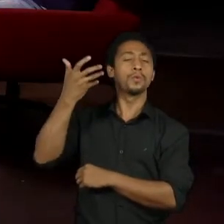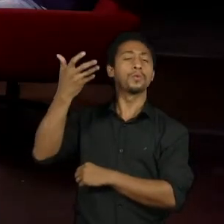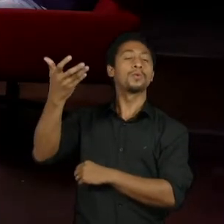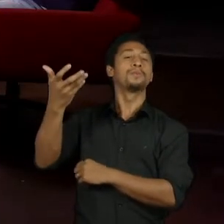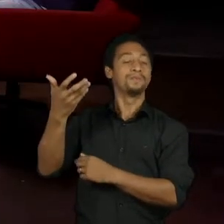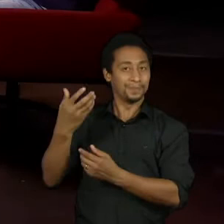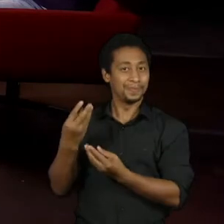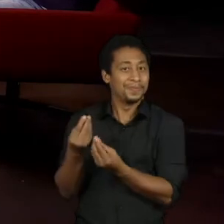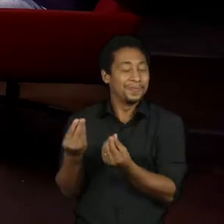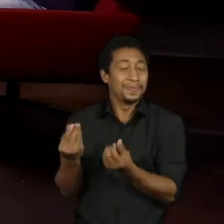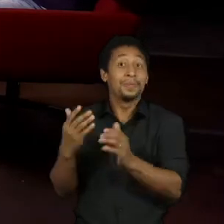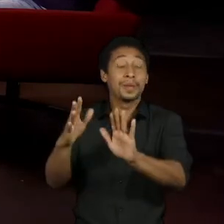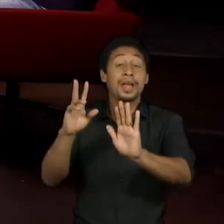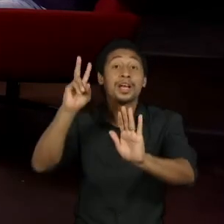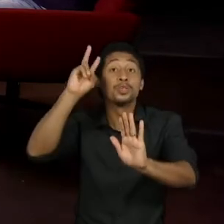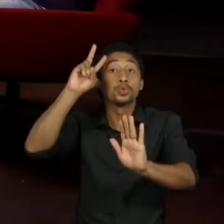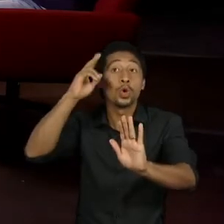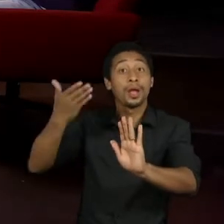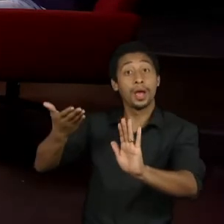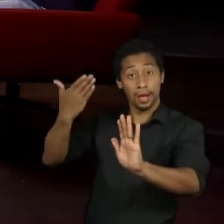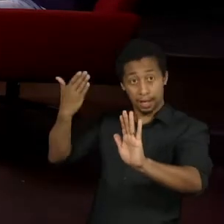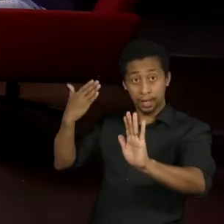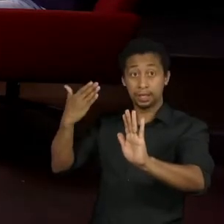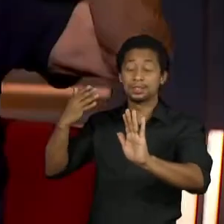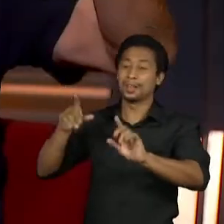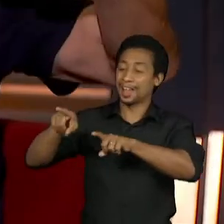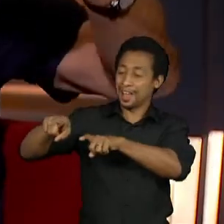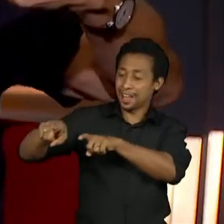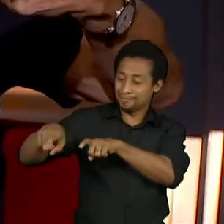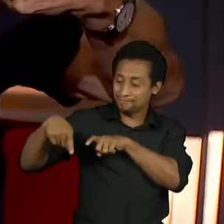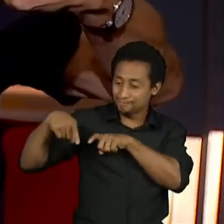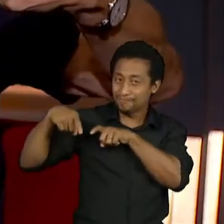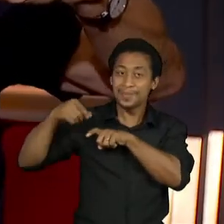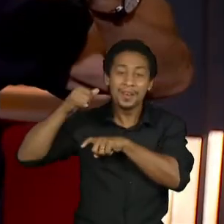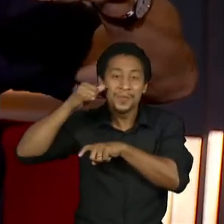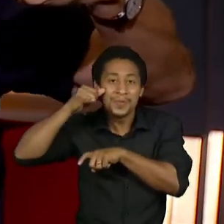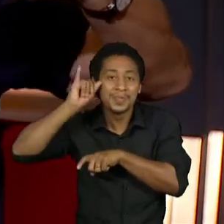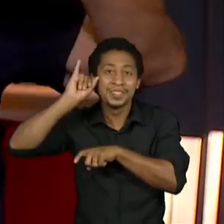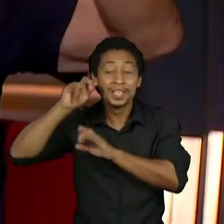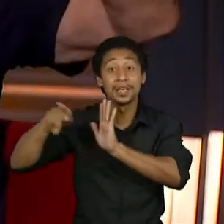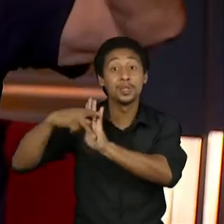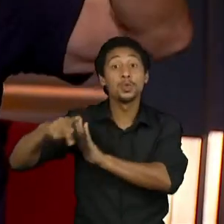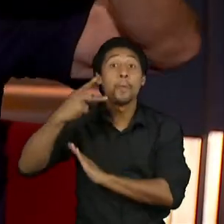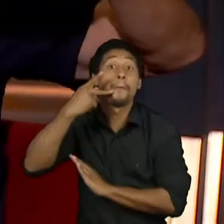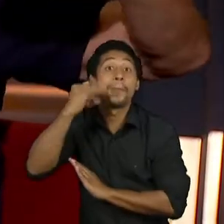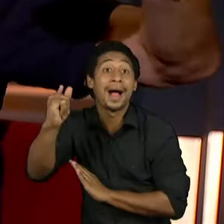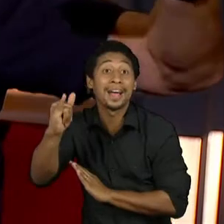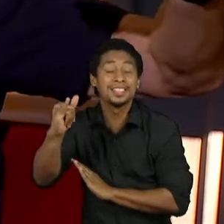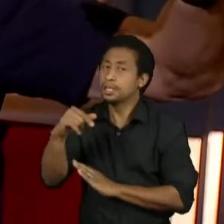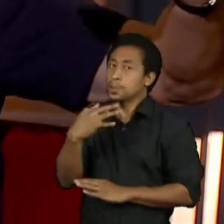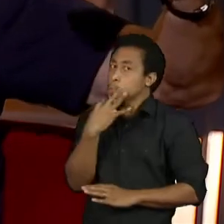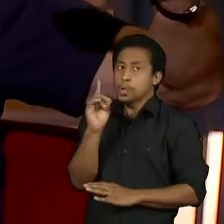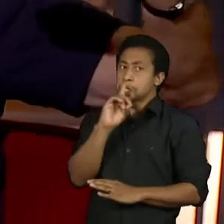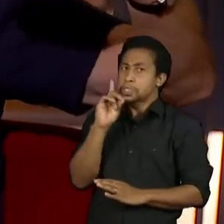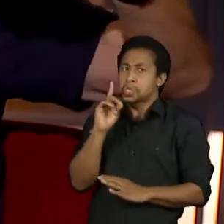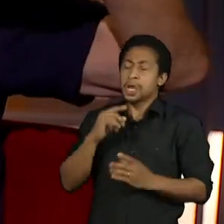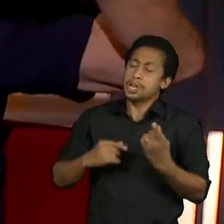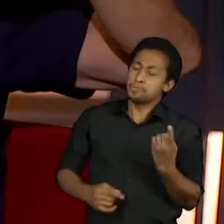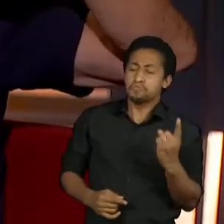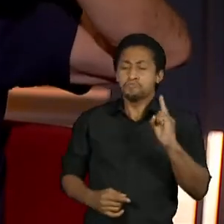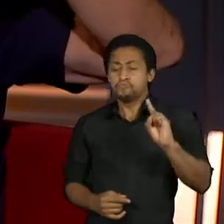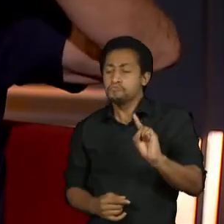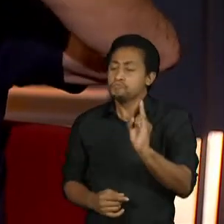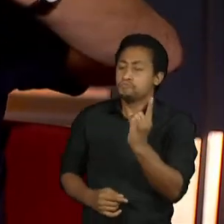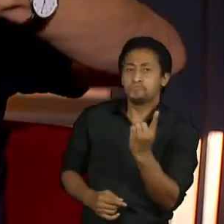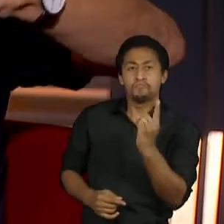na fazenda do pai dele, que ele nem sabe que é o pai àquela altura, né? O Celorico Mendes, e chegou aqueles